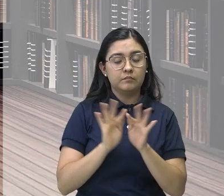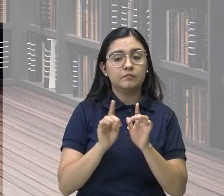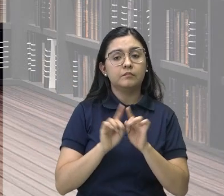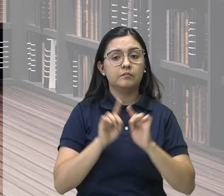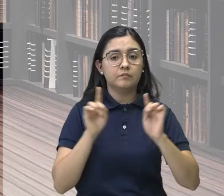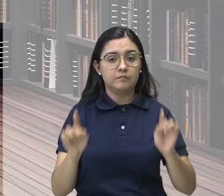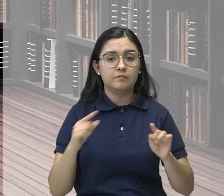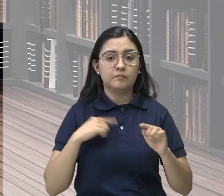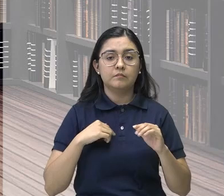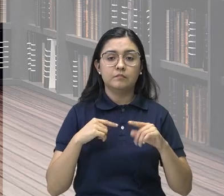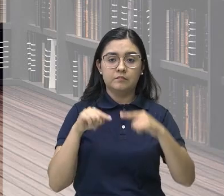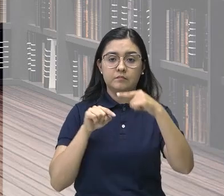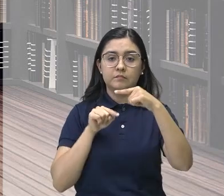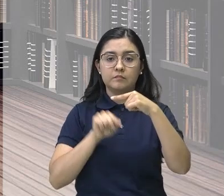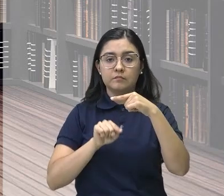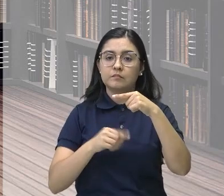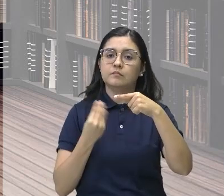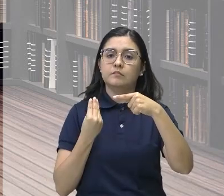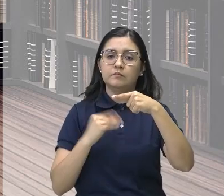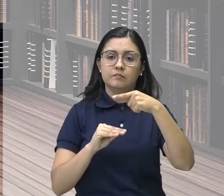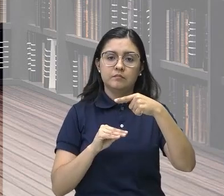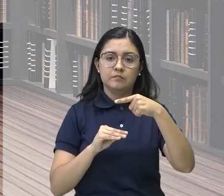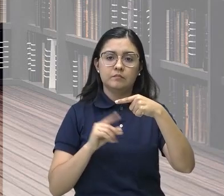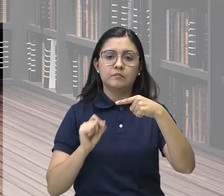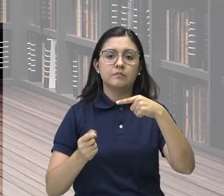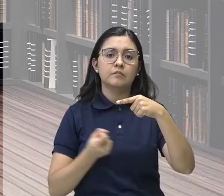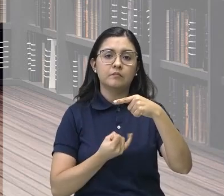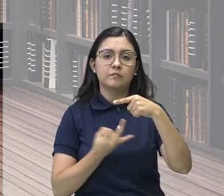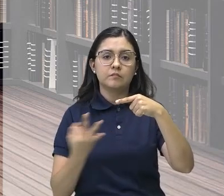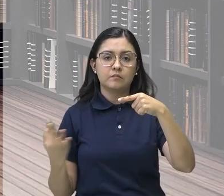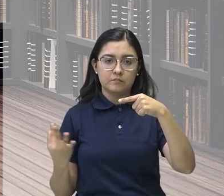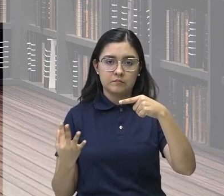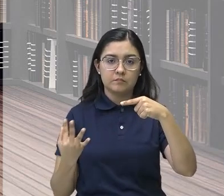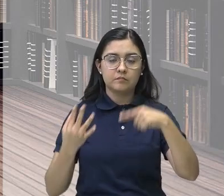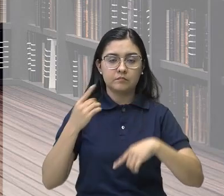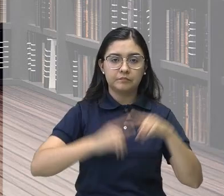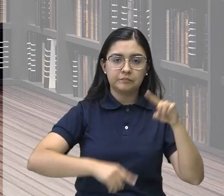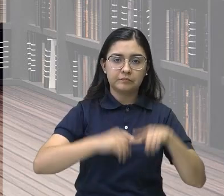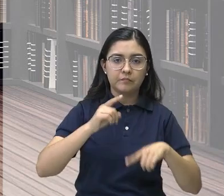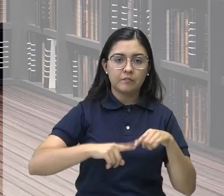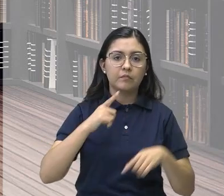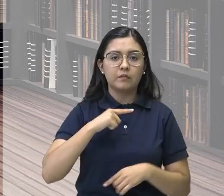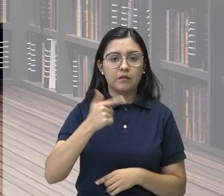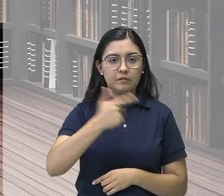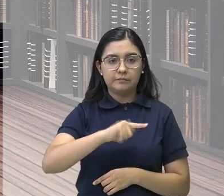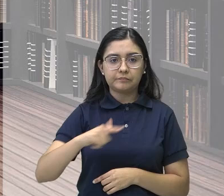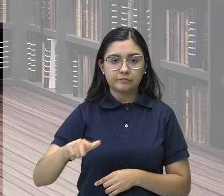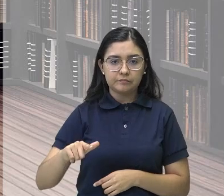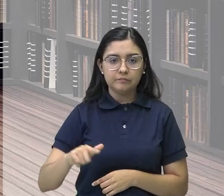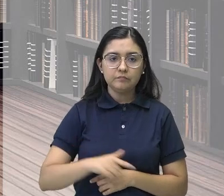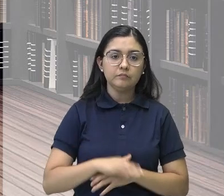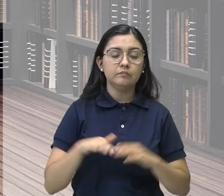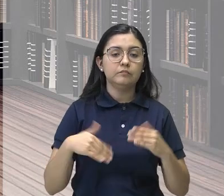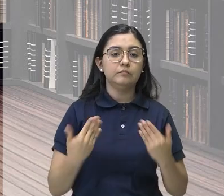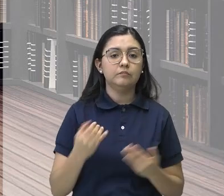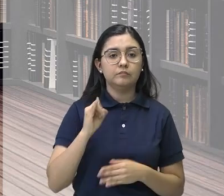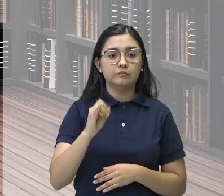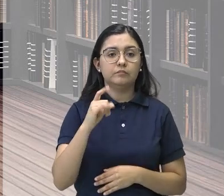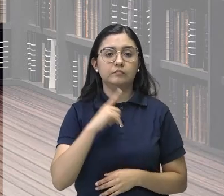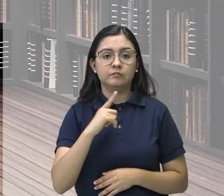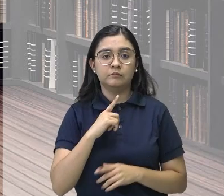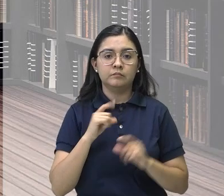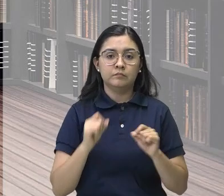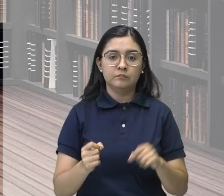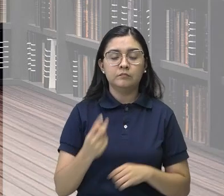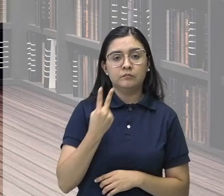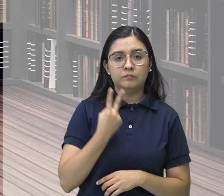porém, embaixo eu vou colocar a nossa quantidade de elementos que nós temos repetidos. Então, se nós temos